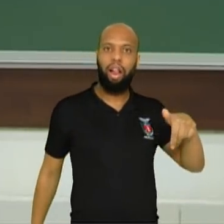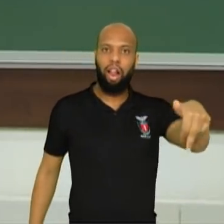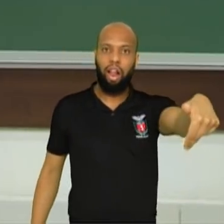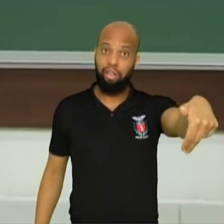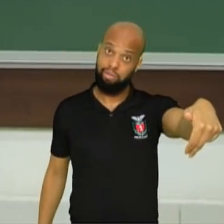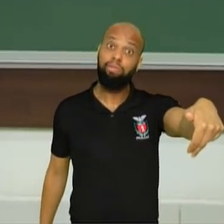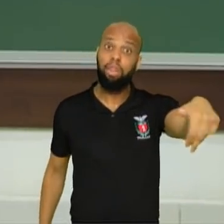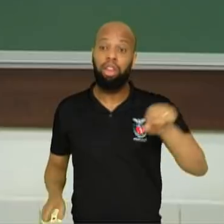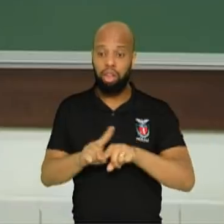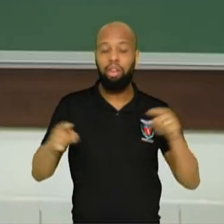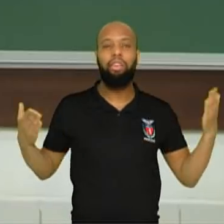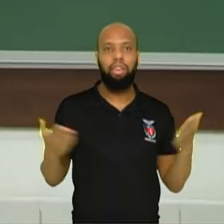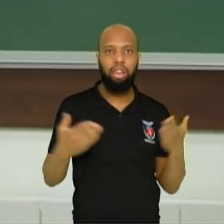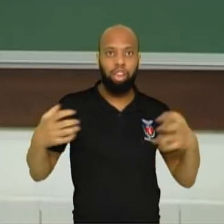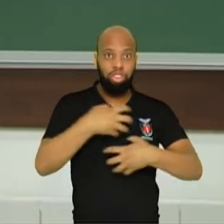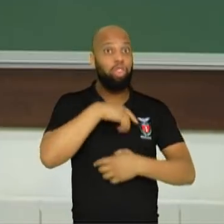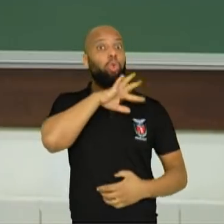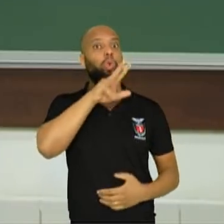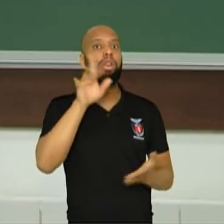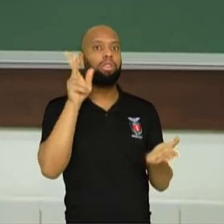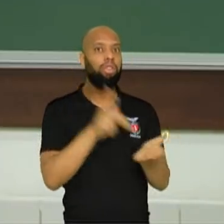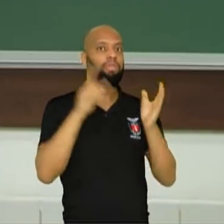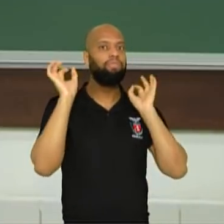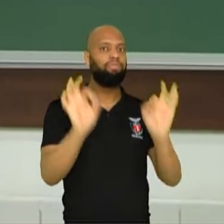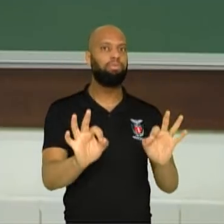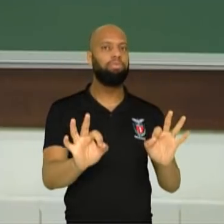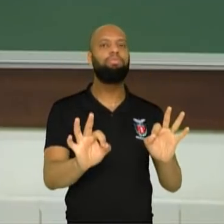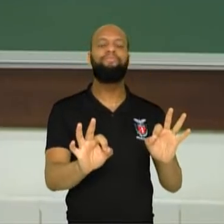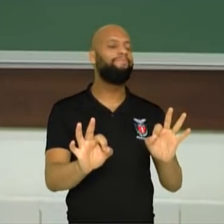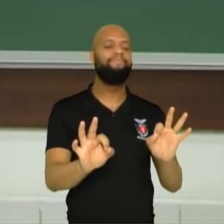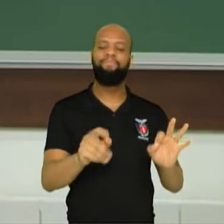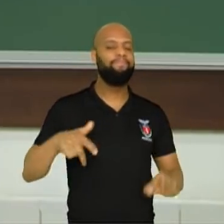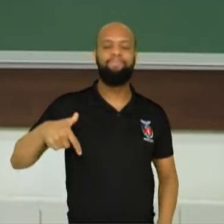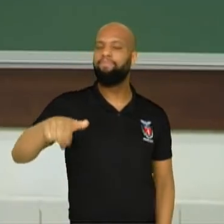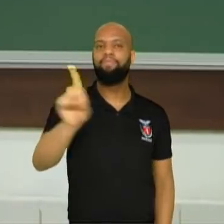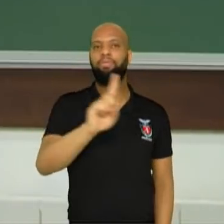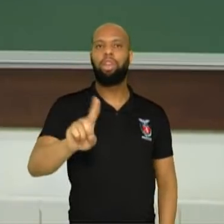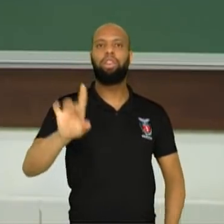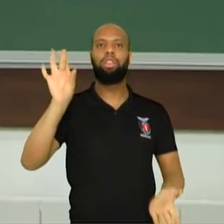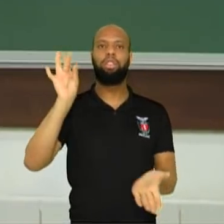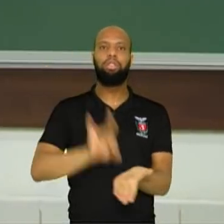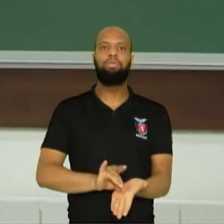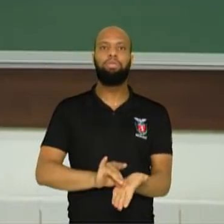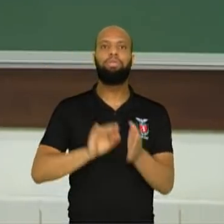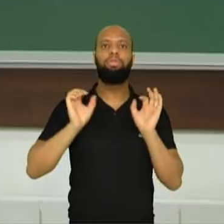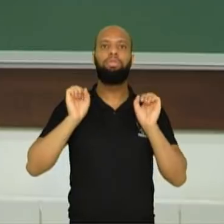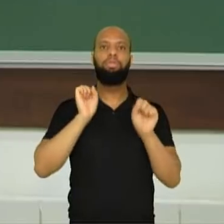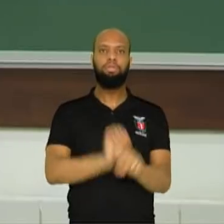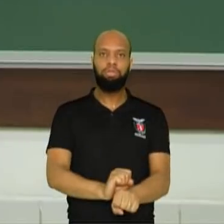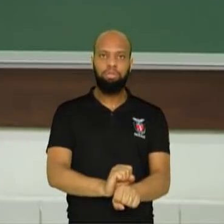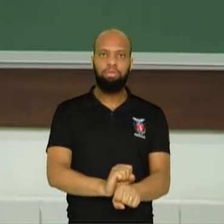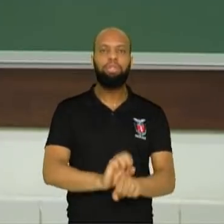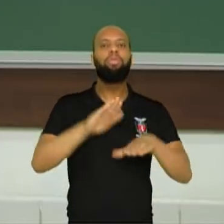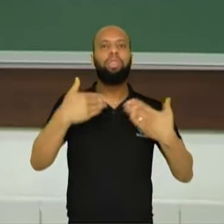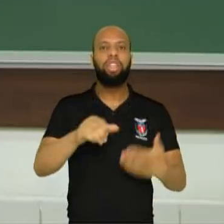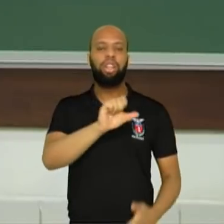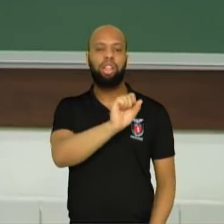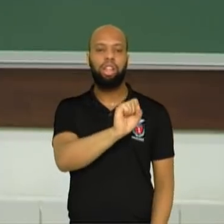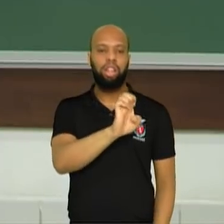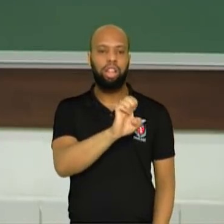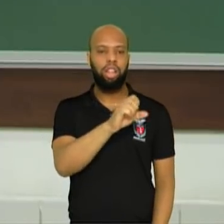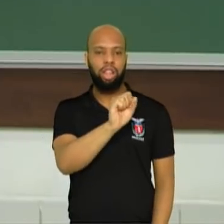locomove. Já as esponjas animais reais, elas não se movem, elas ficam paradinhas. Então, séssil quer dizer